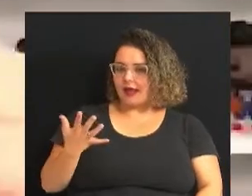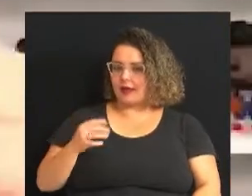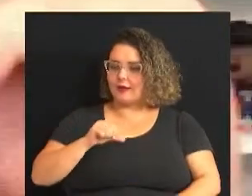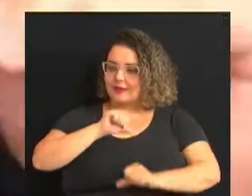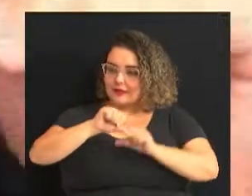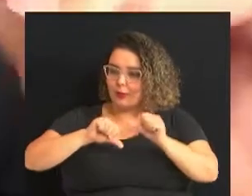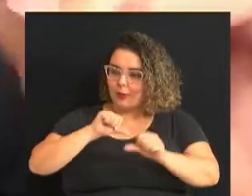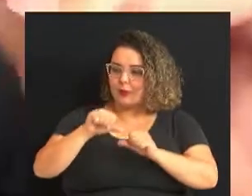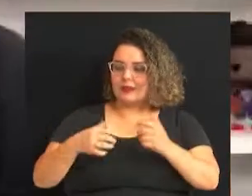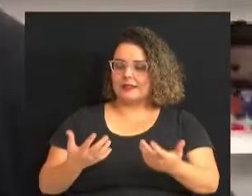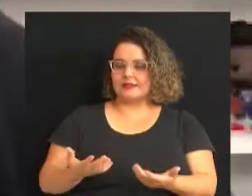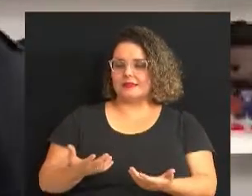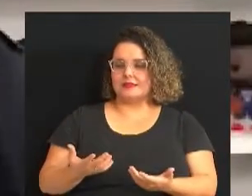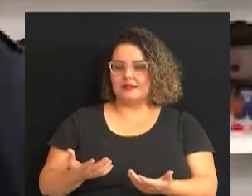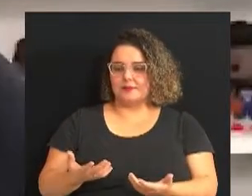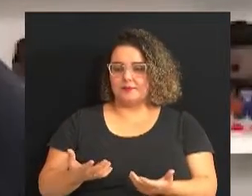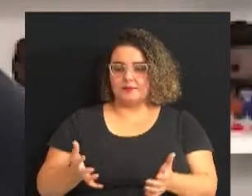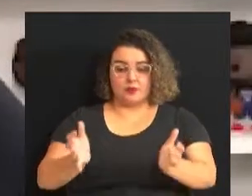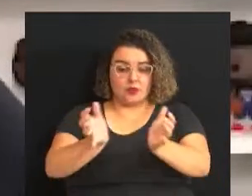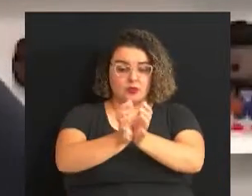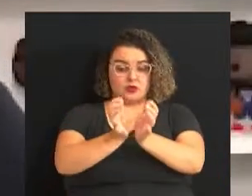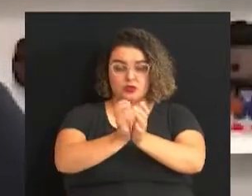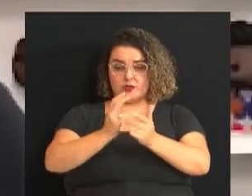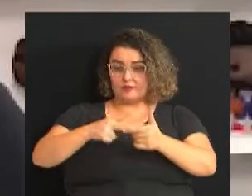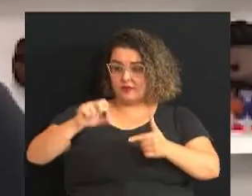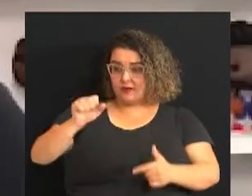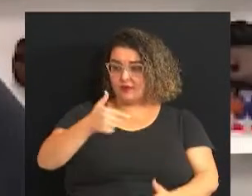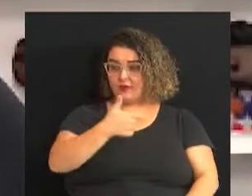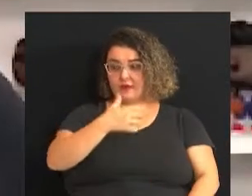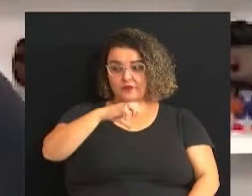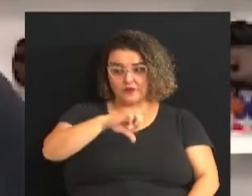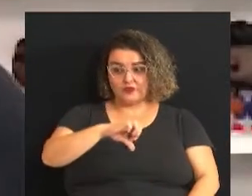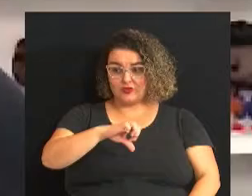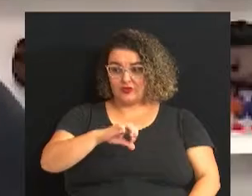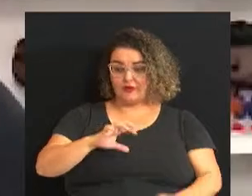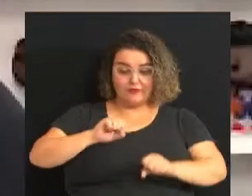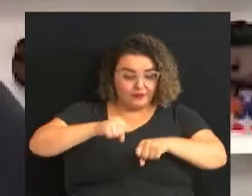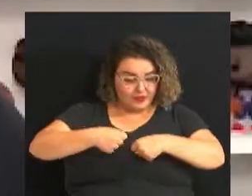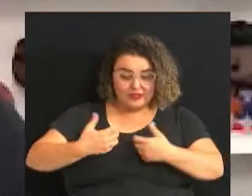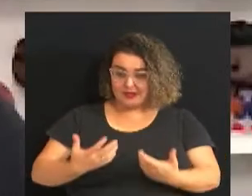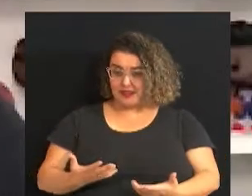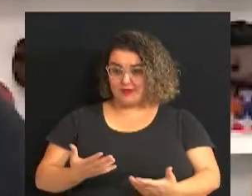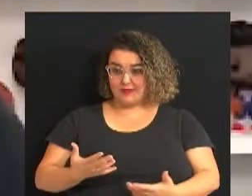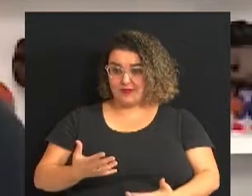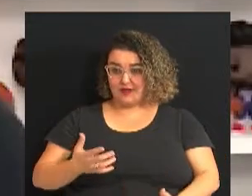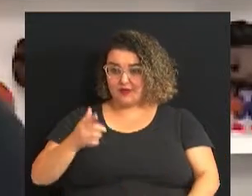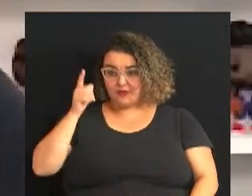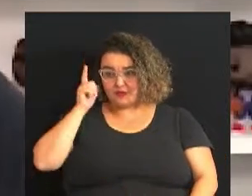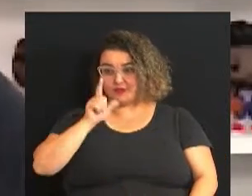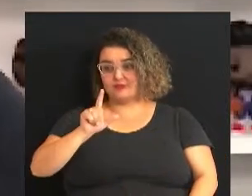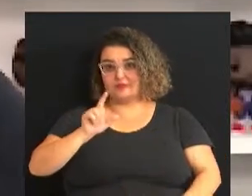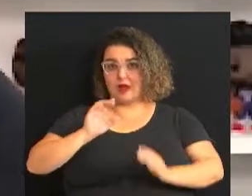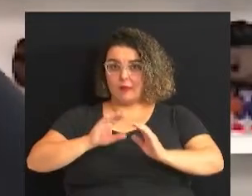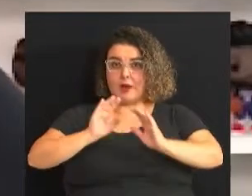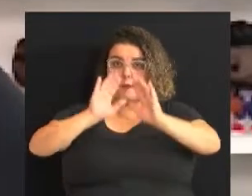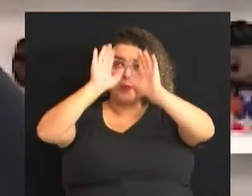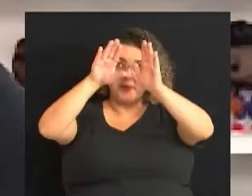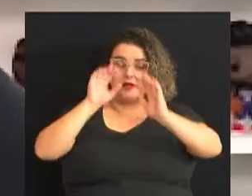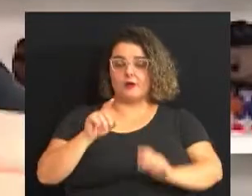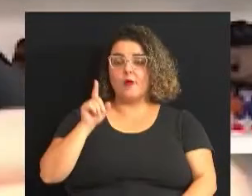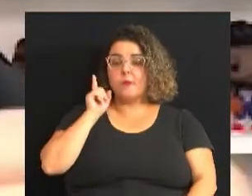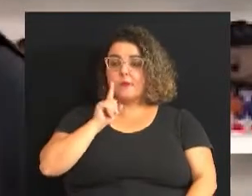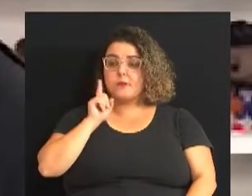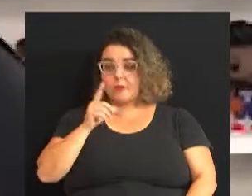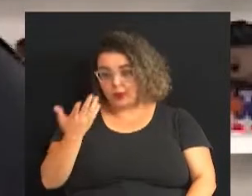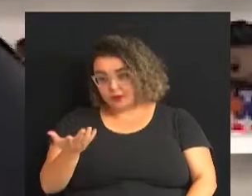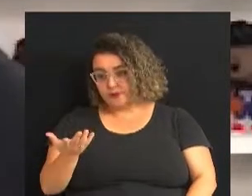né? É apenas um time campeão, 29 tentando se reforçar para tentar bater o Golden State, no caso, e você tem